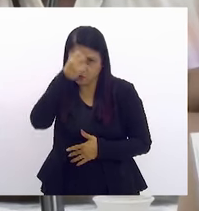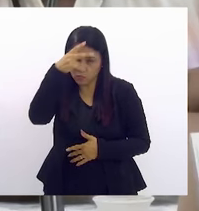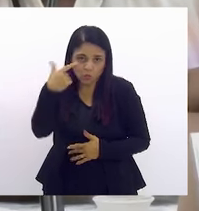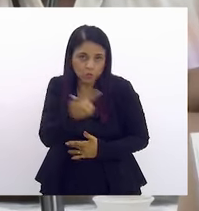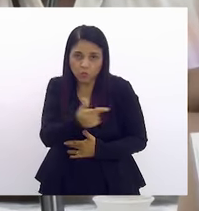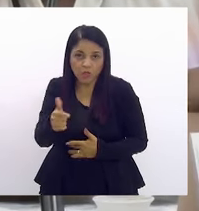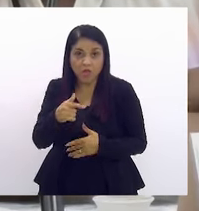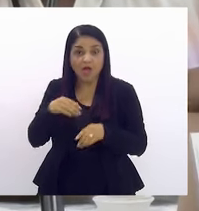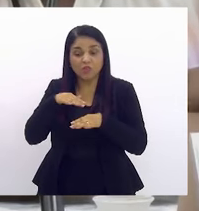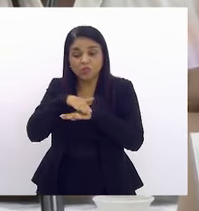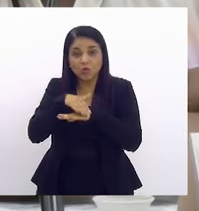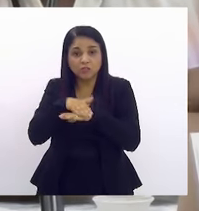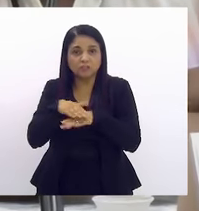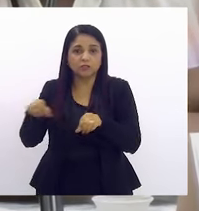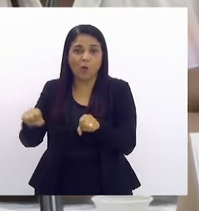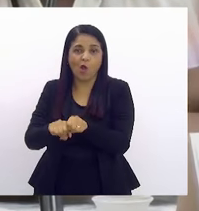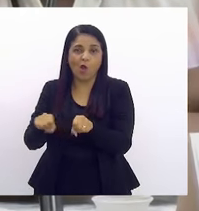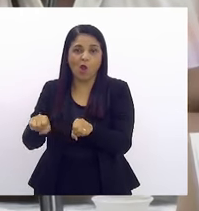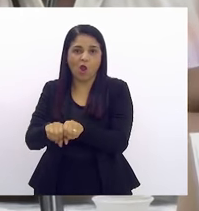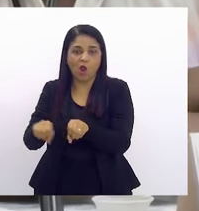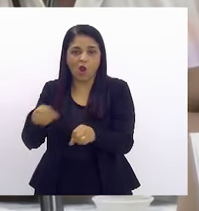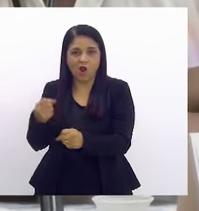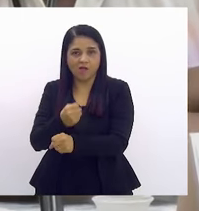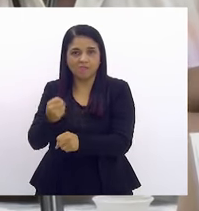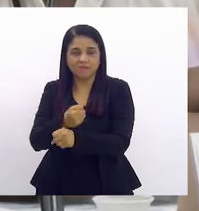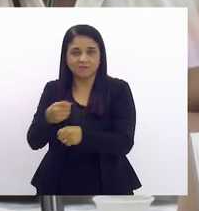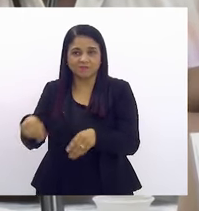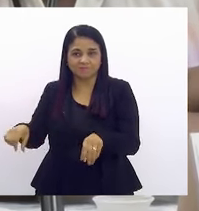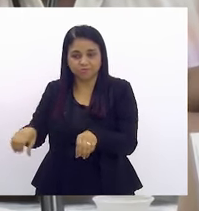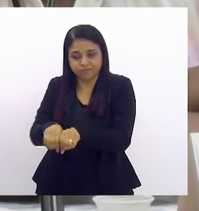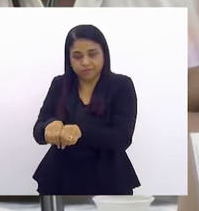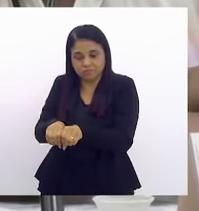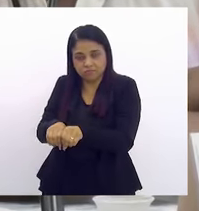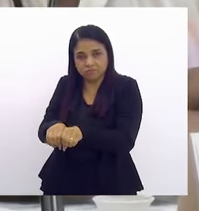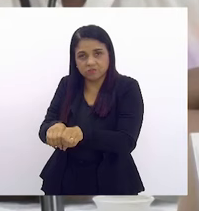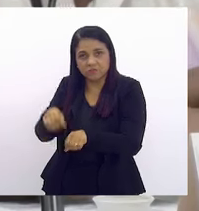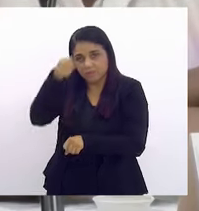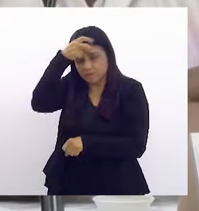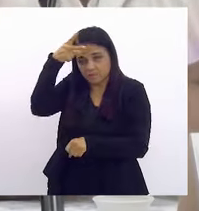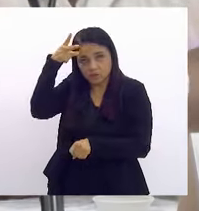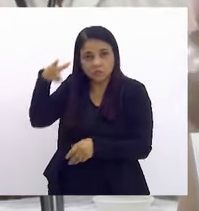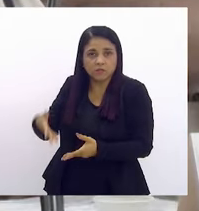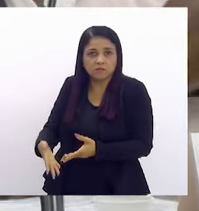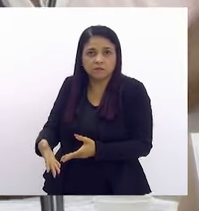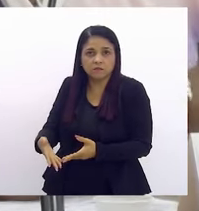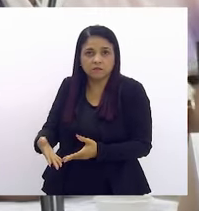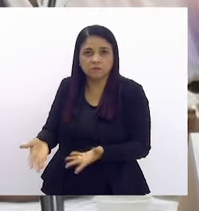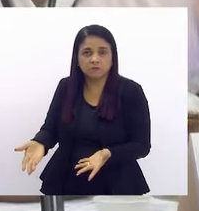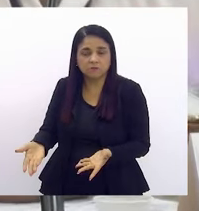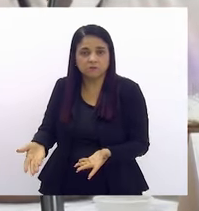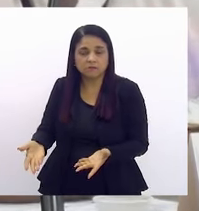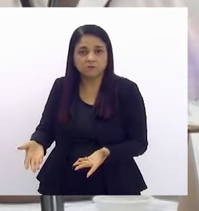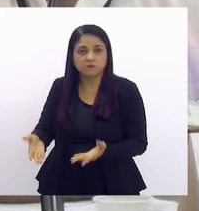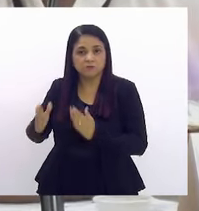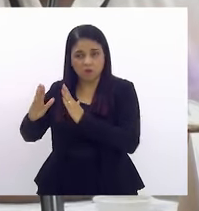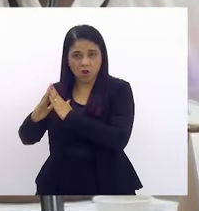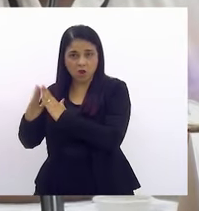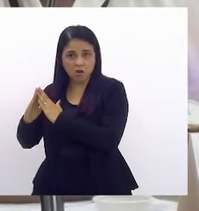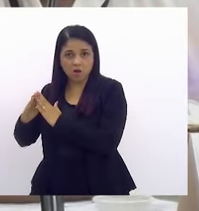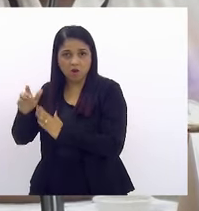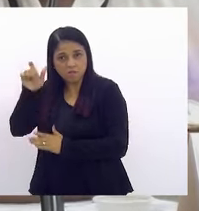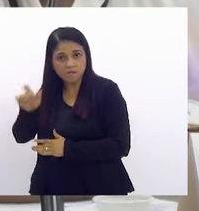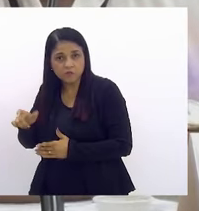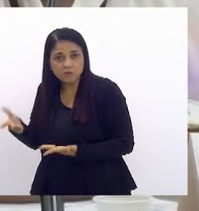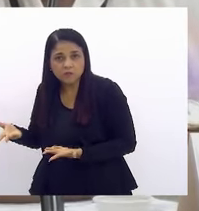noite, aí depois asfalto e fica lá o cano ligado. Graças a presidente da Sanemar, a Rita, está